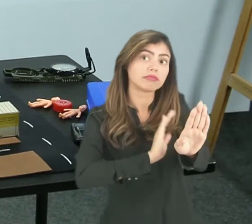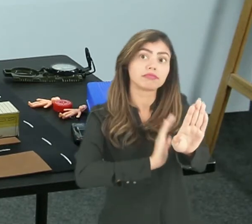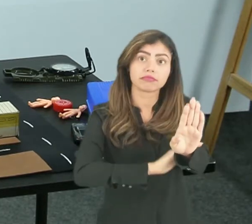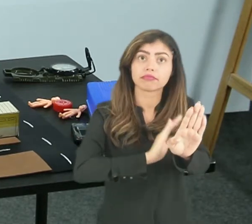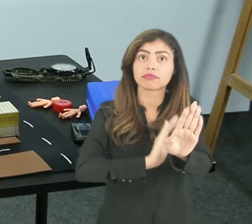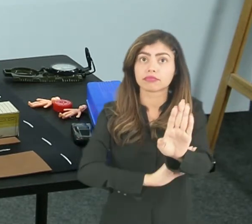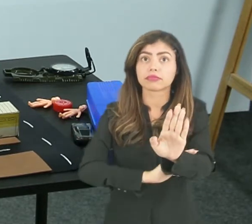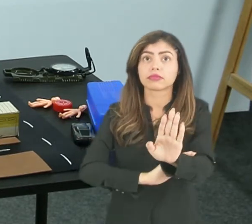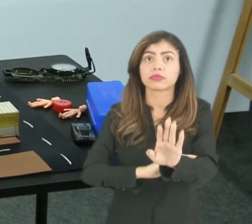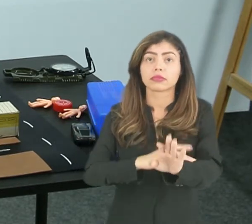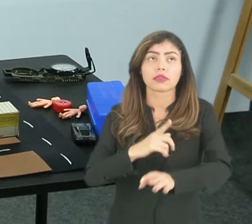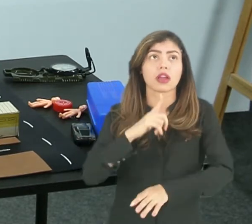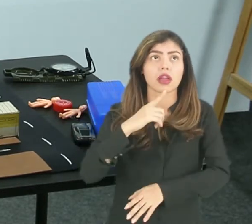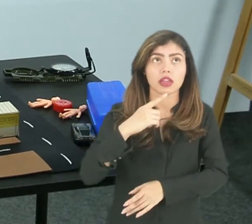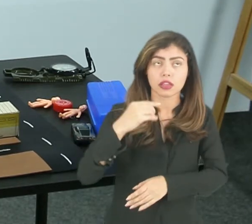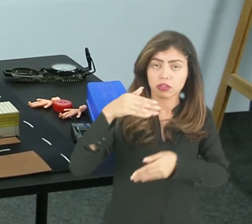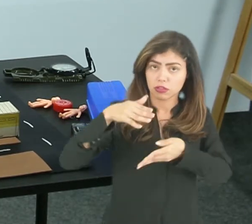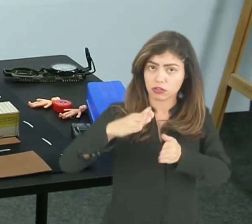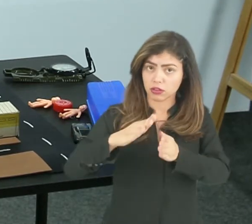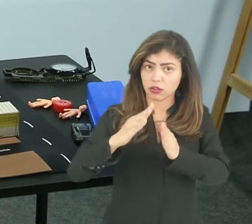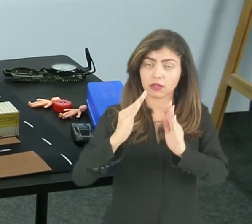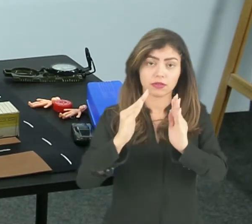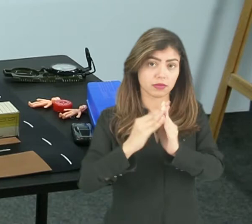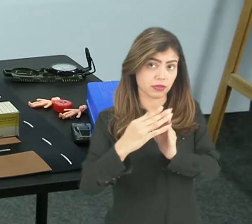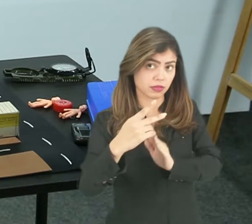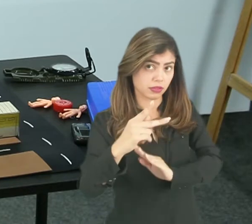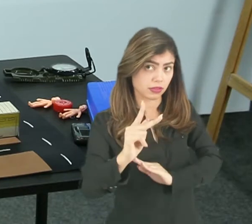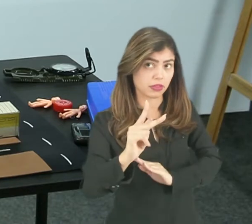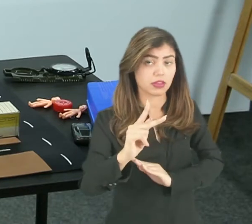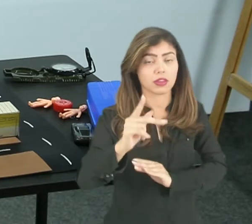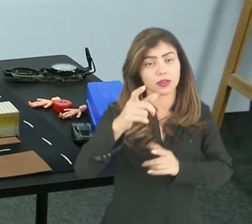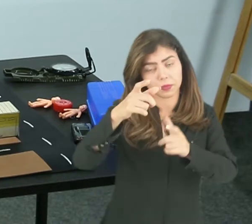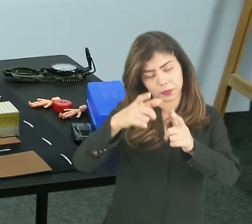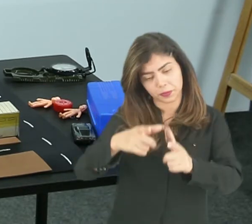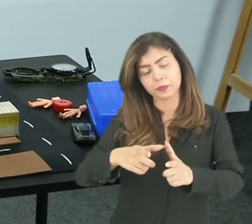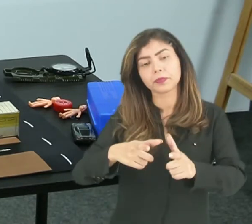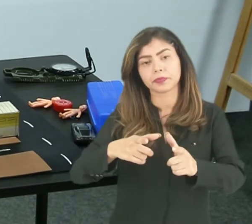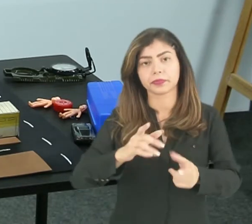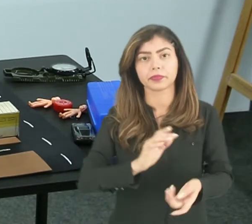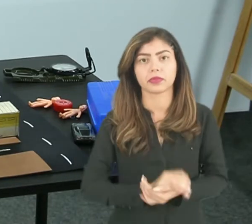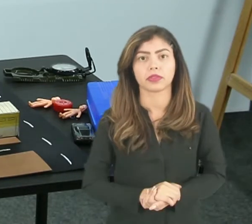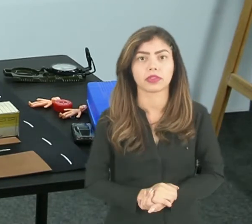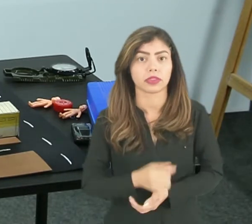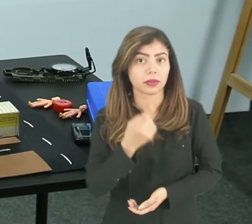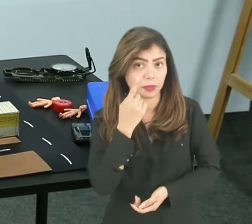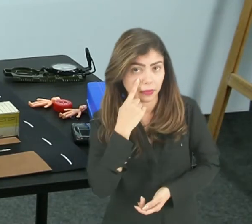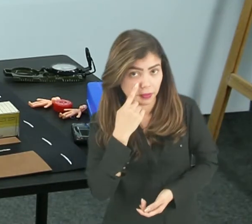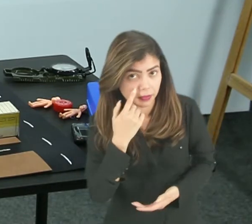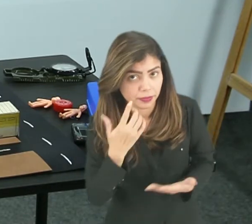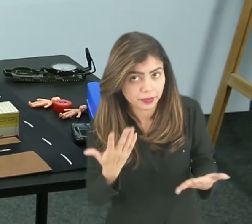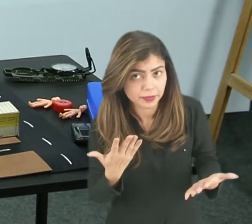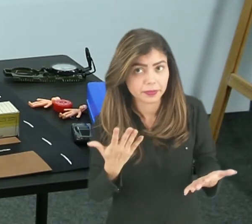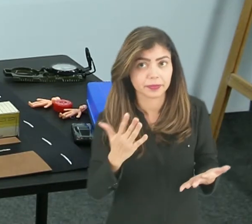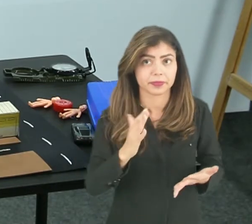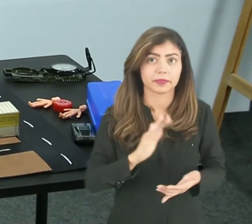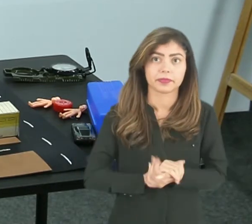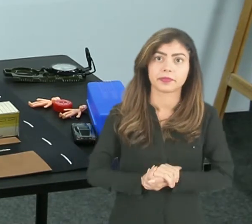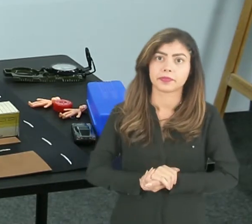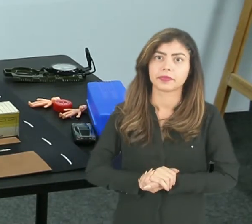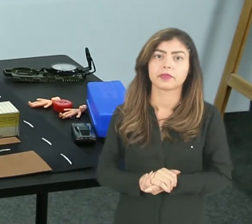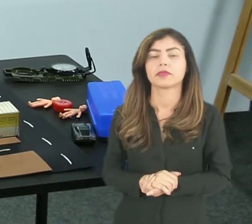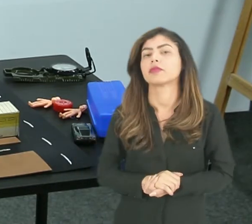esquerdo. Então, logo ele chegou ao seu destino. Observaram?